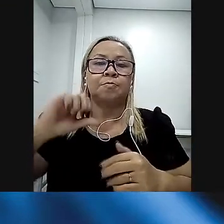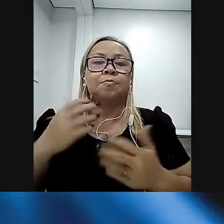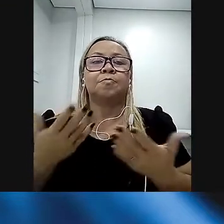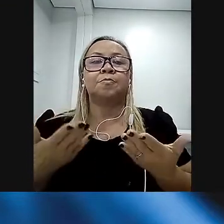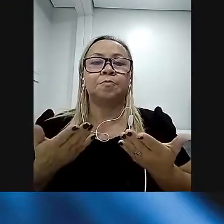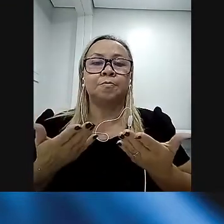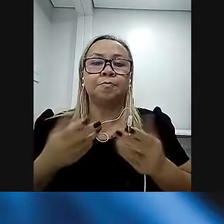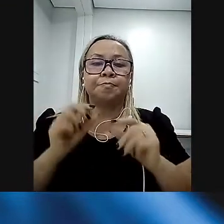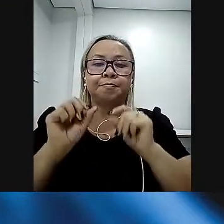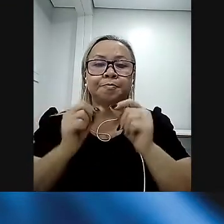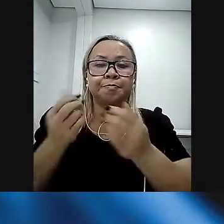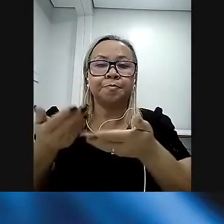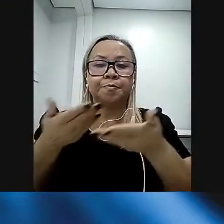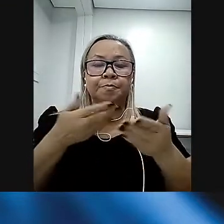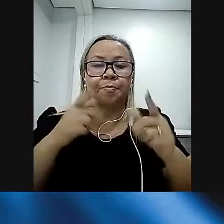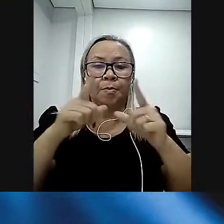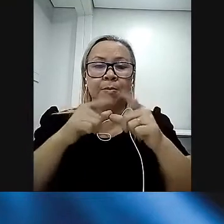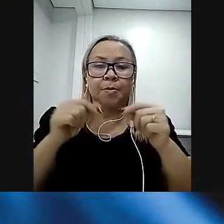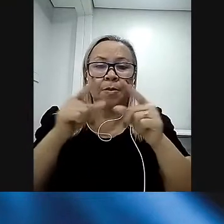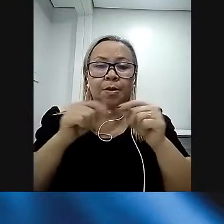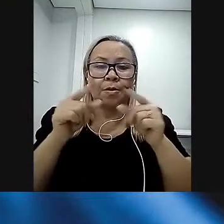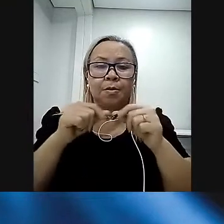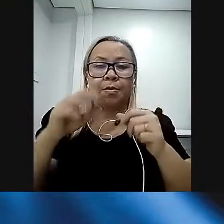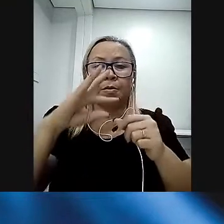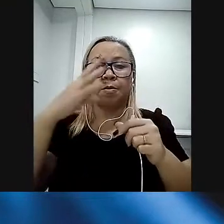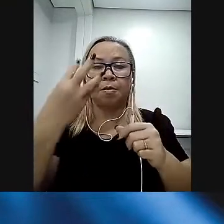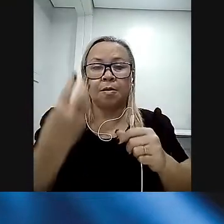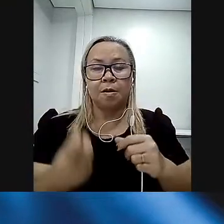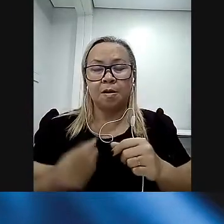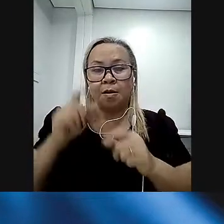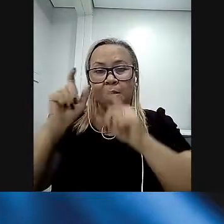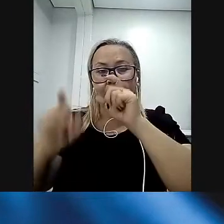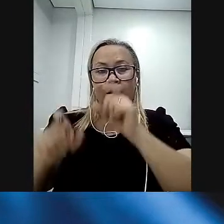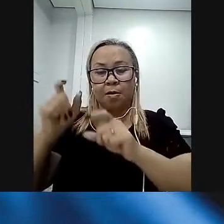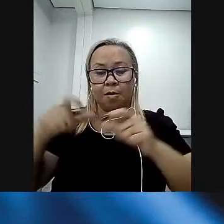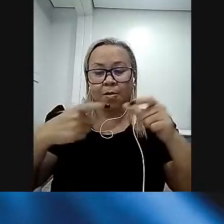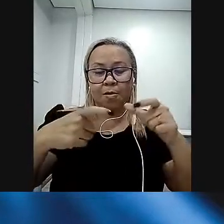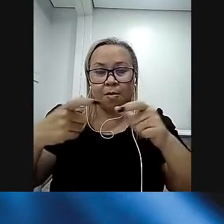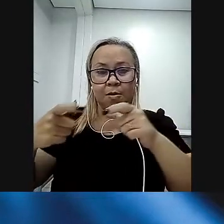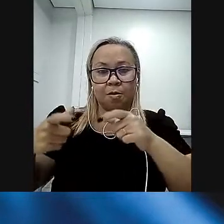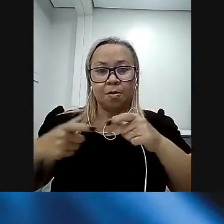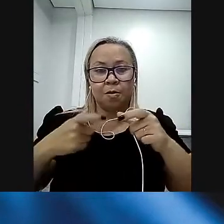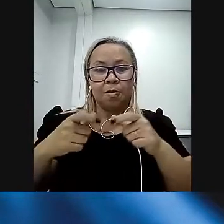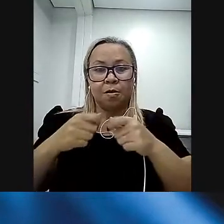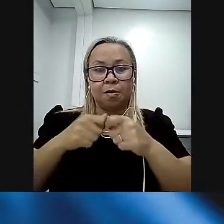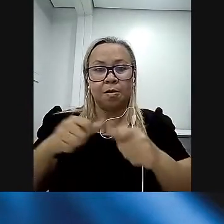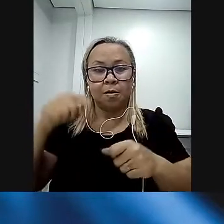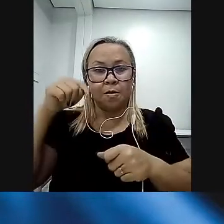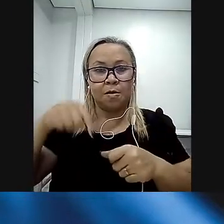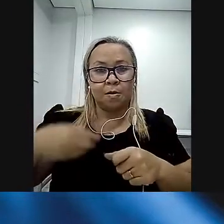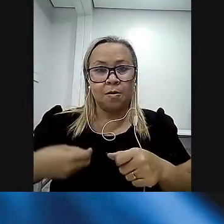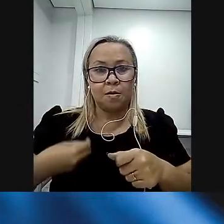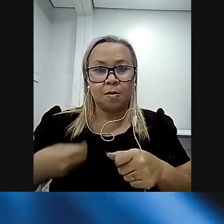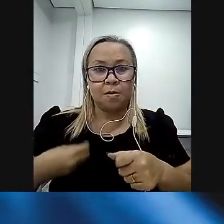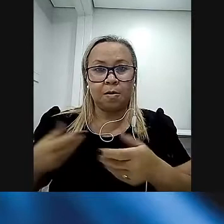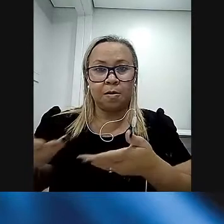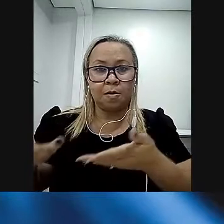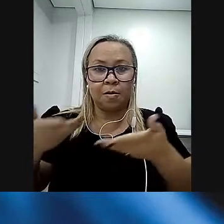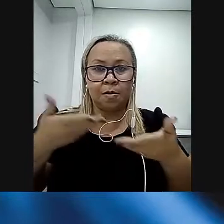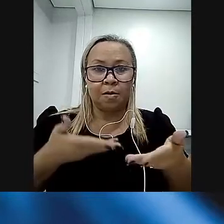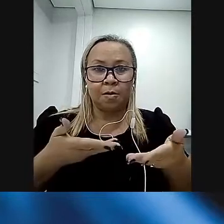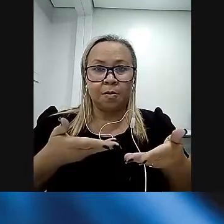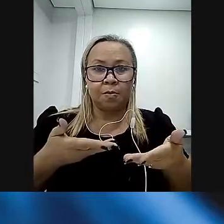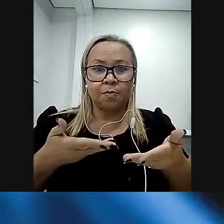que trouxe a Brasília artistas locais, né, que já estavam aqui, que a gente trouxe, e